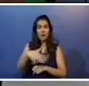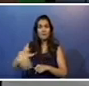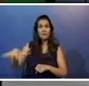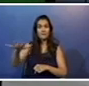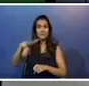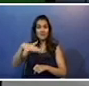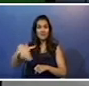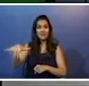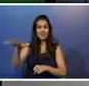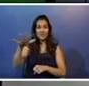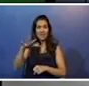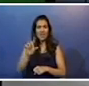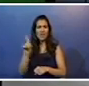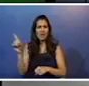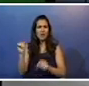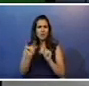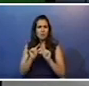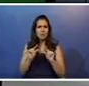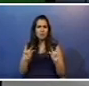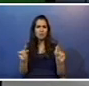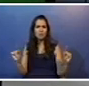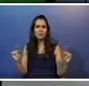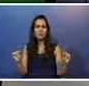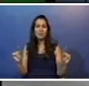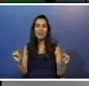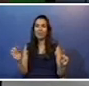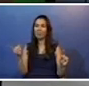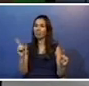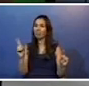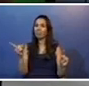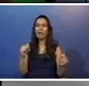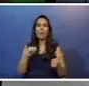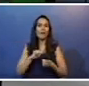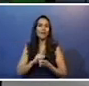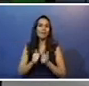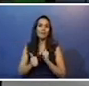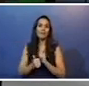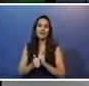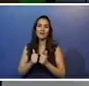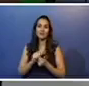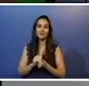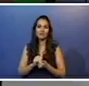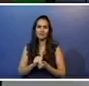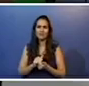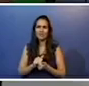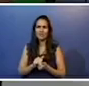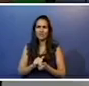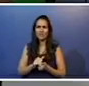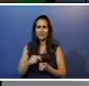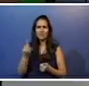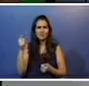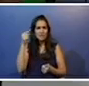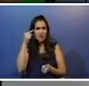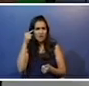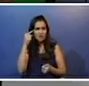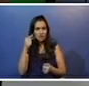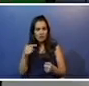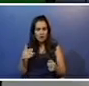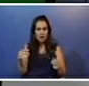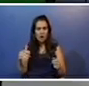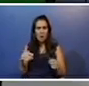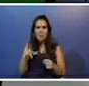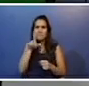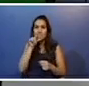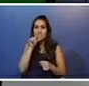ambiente, esse provérbio não é adequado. Você acha adequado manter o pássaro